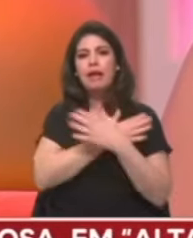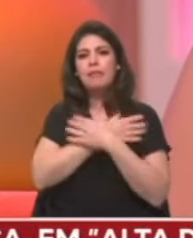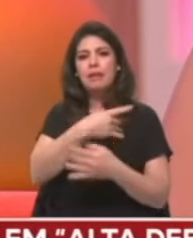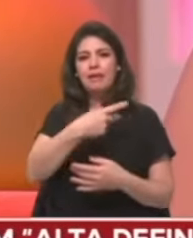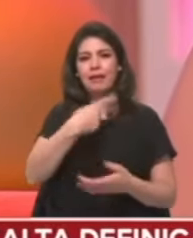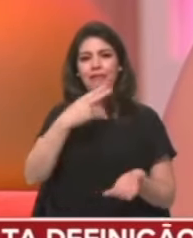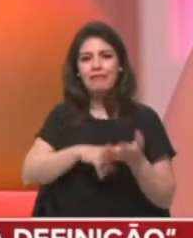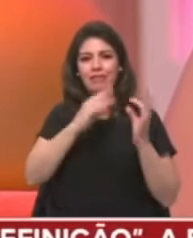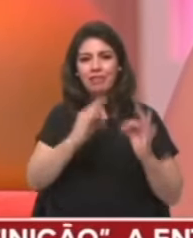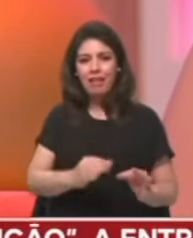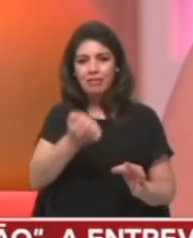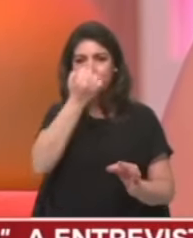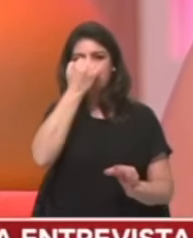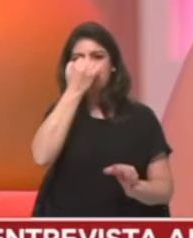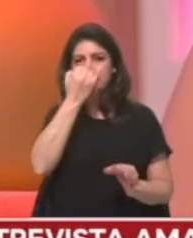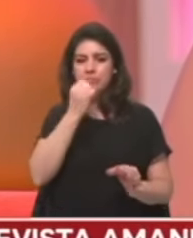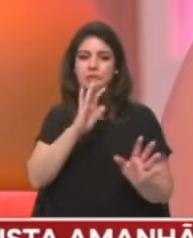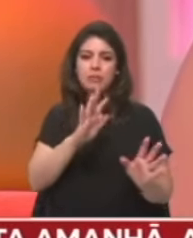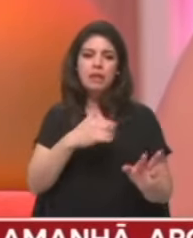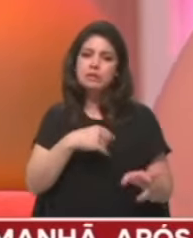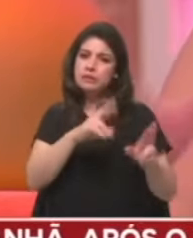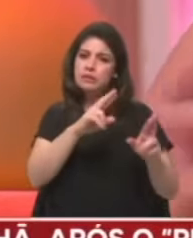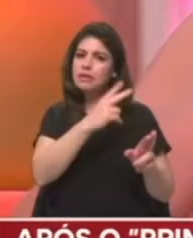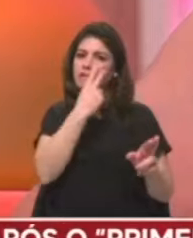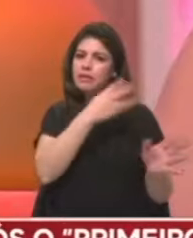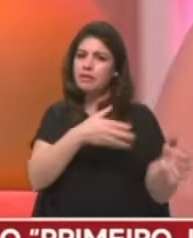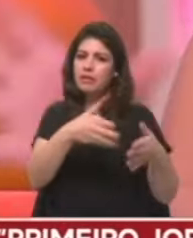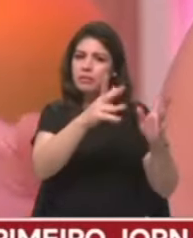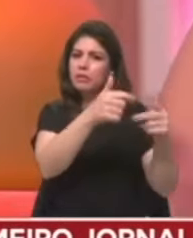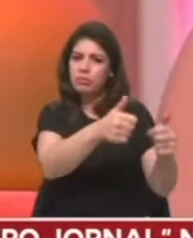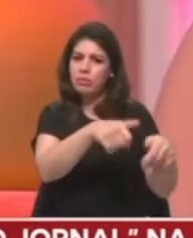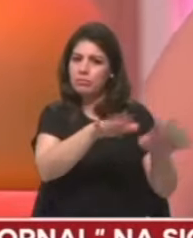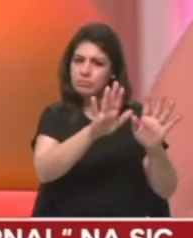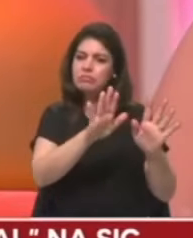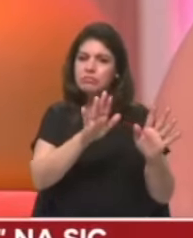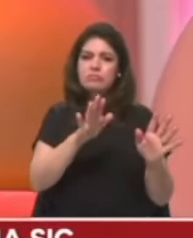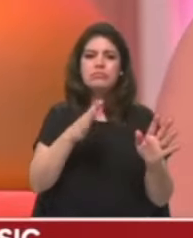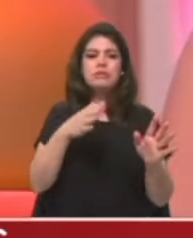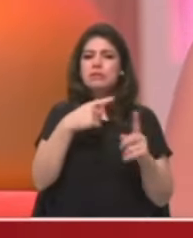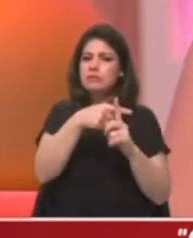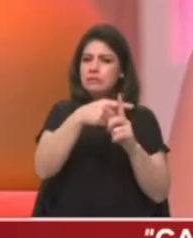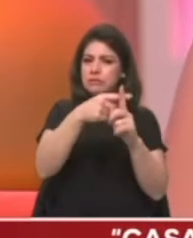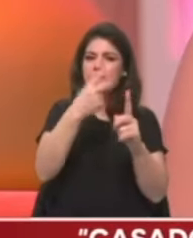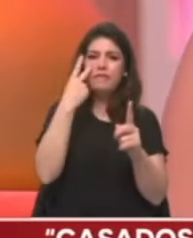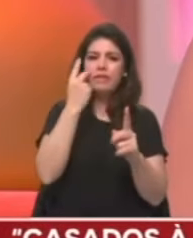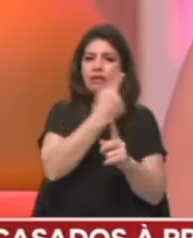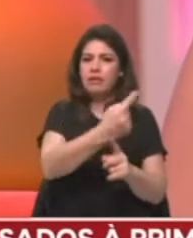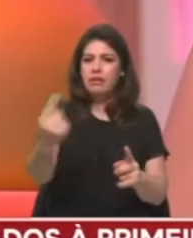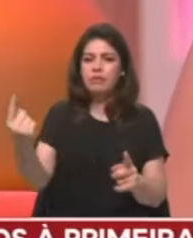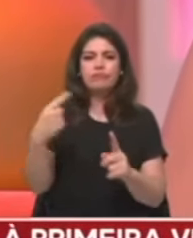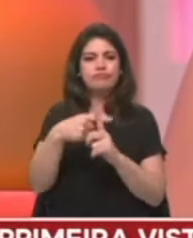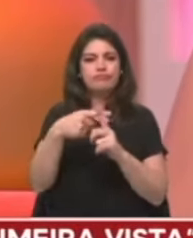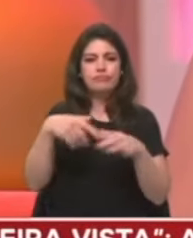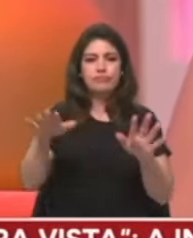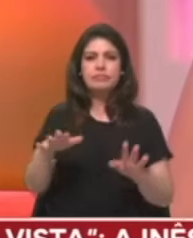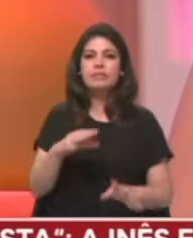e foi complicado, mas eu desejo-lhe todo o bem do mundo, a ela e a toda a gente, desejo muito sucesso na vida deles. É porque